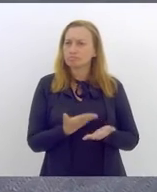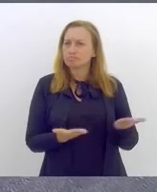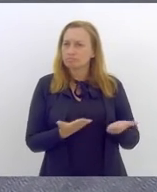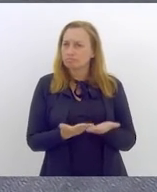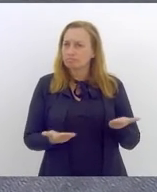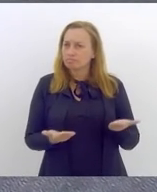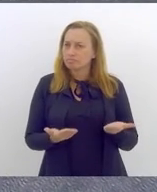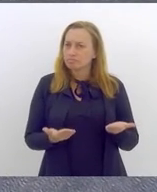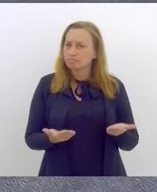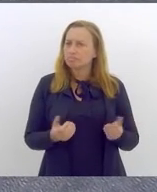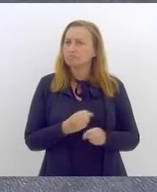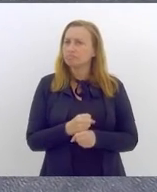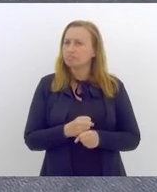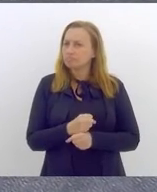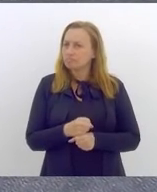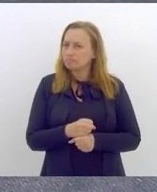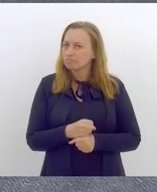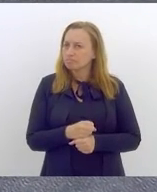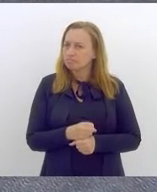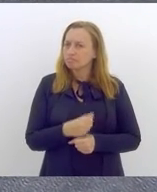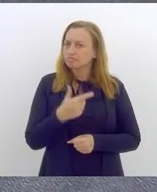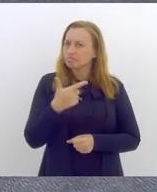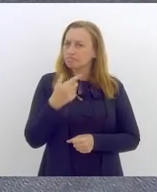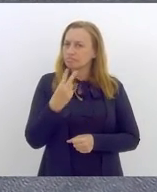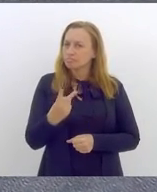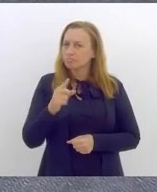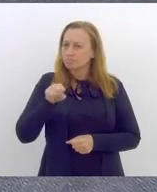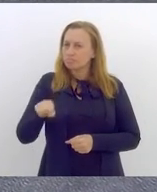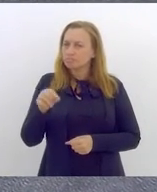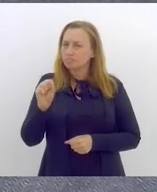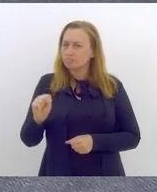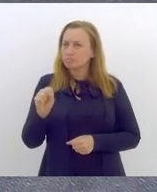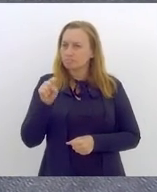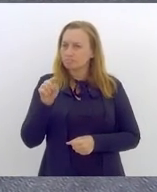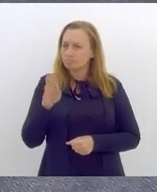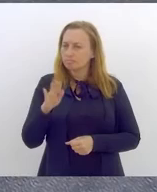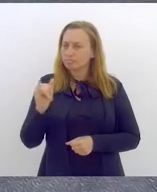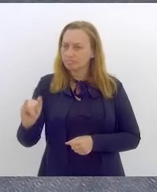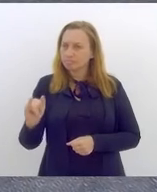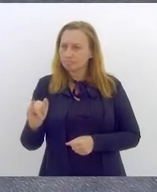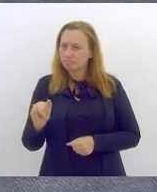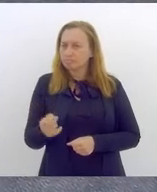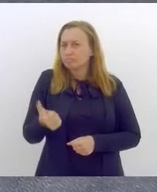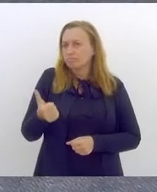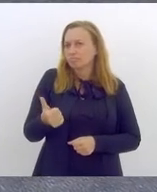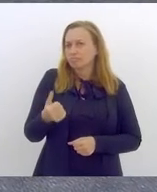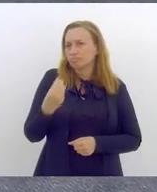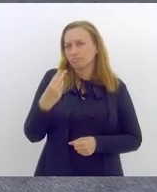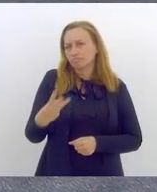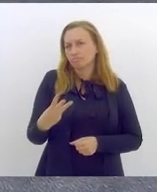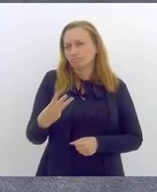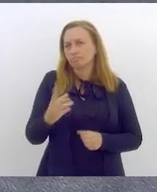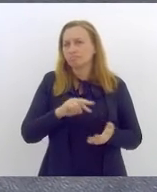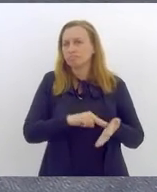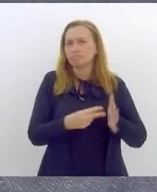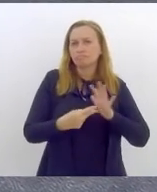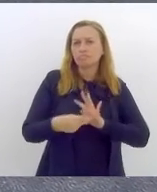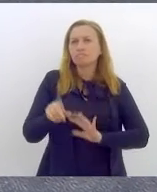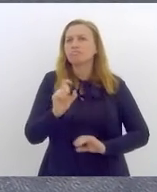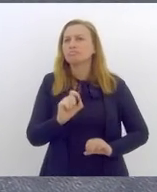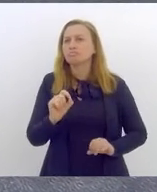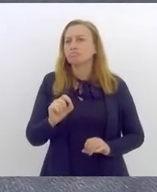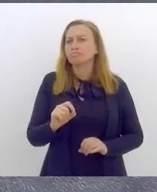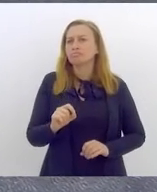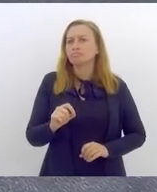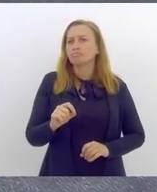perdas estimadas para este ano são de 2.8 B quase três arredondando isso significa algo em